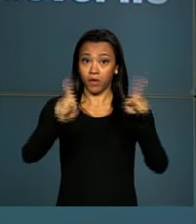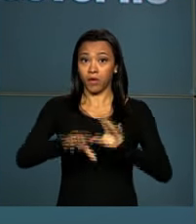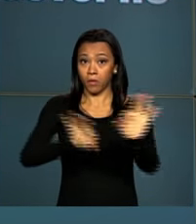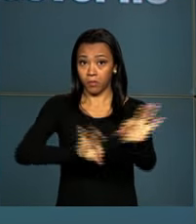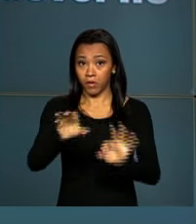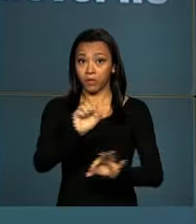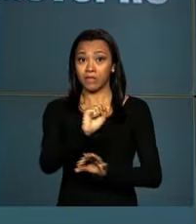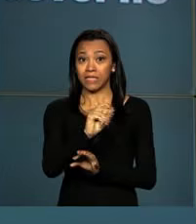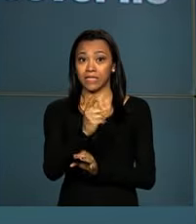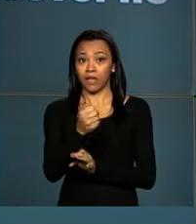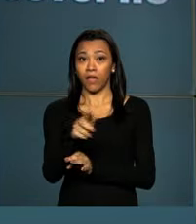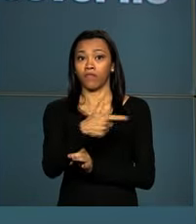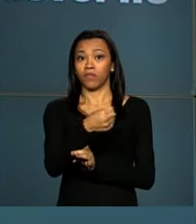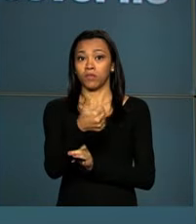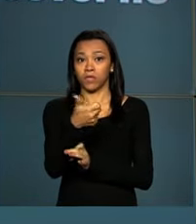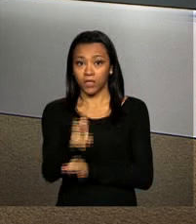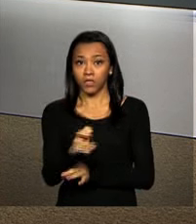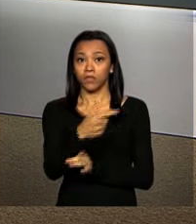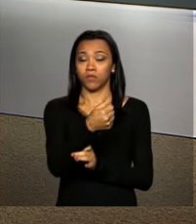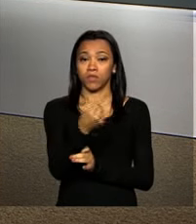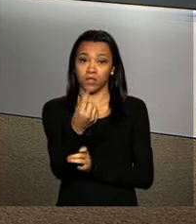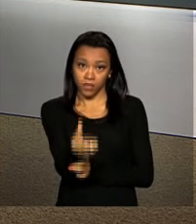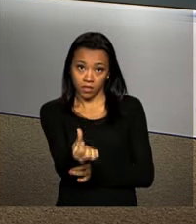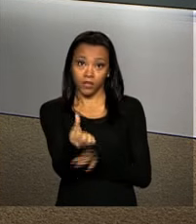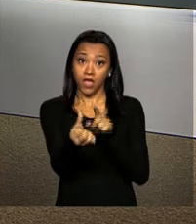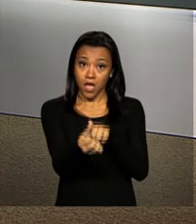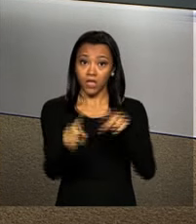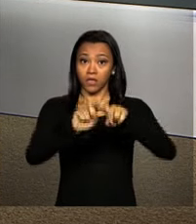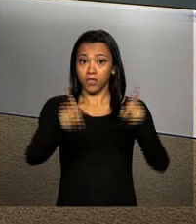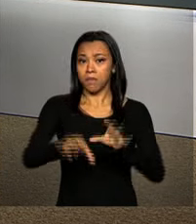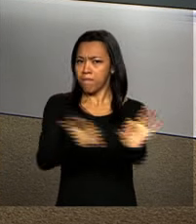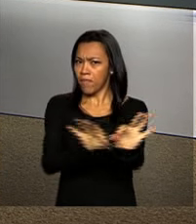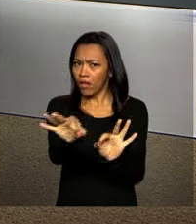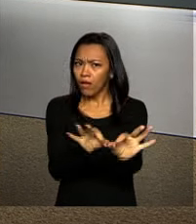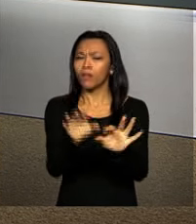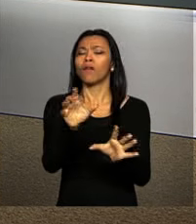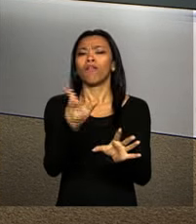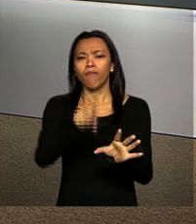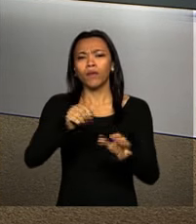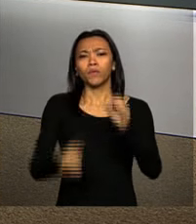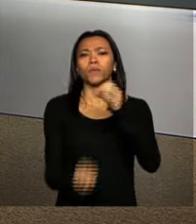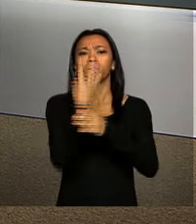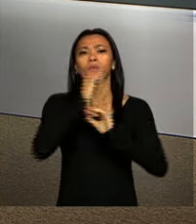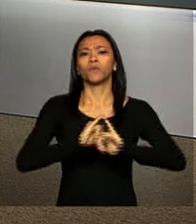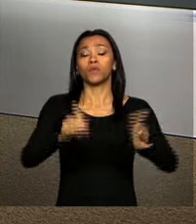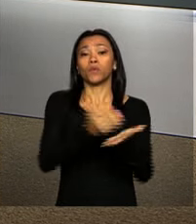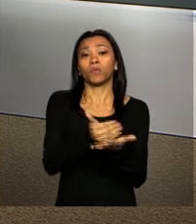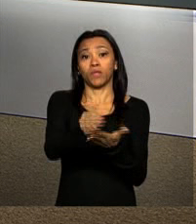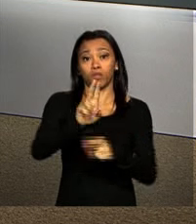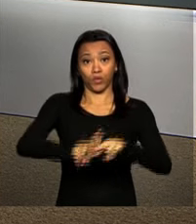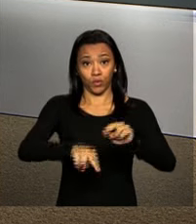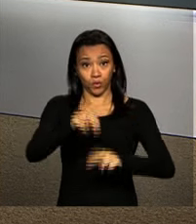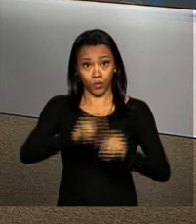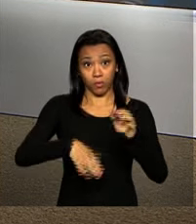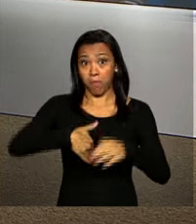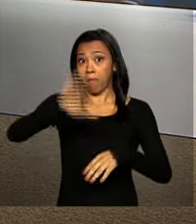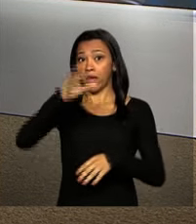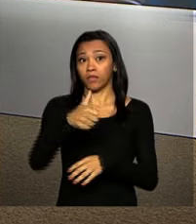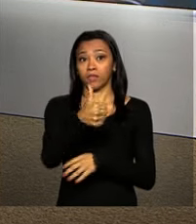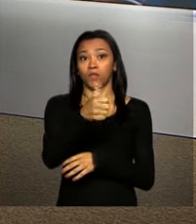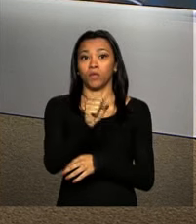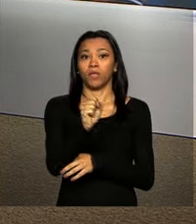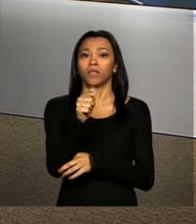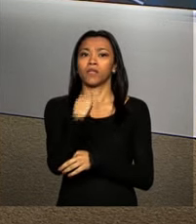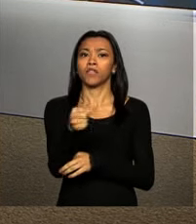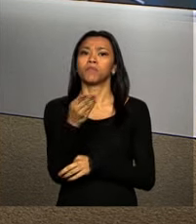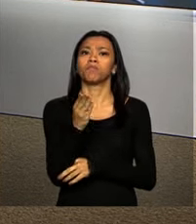Safra 2015-2016. O Plano Safra foi lançado no início de junho e terá mais de 187 bilhões de